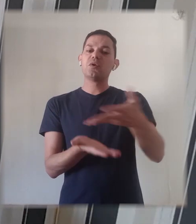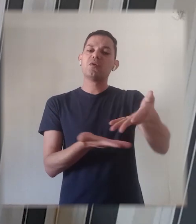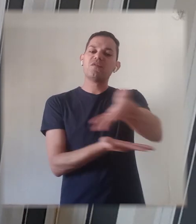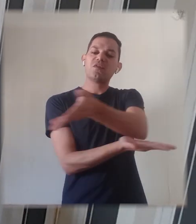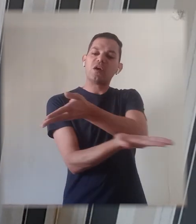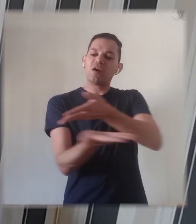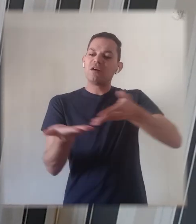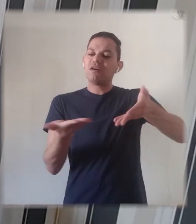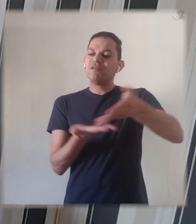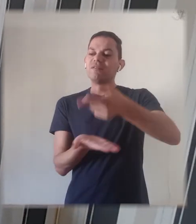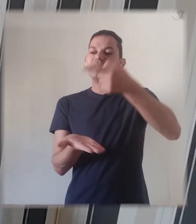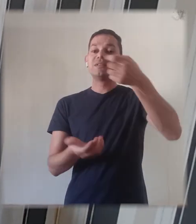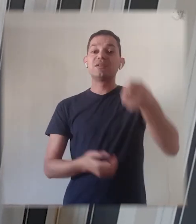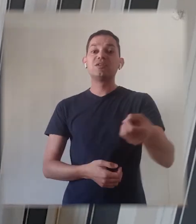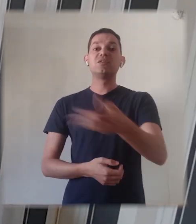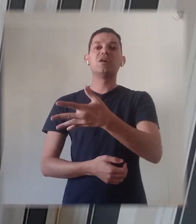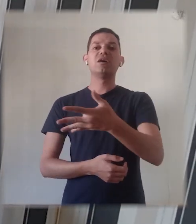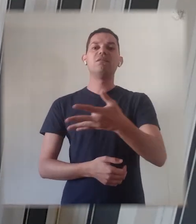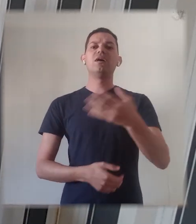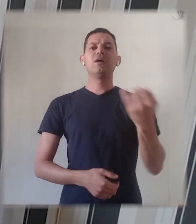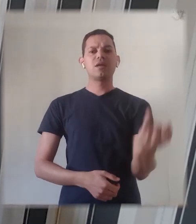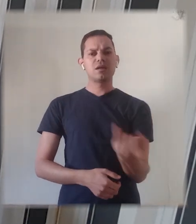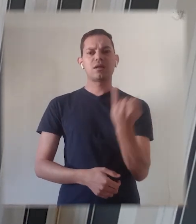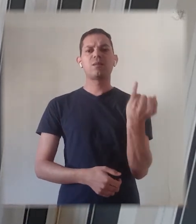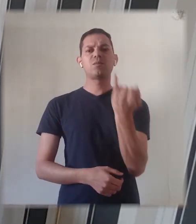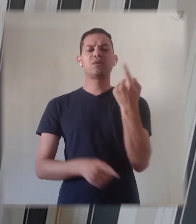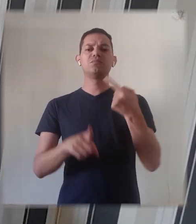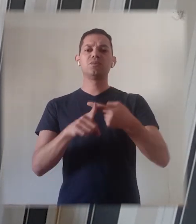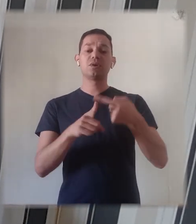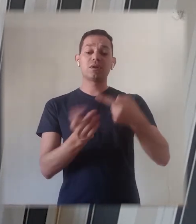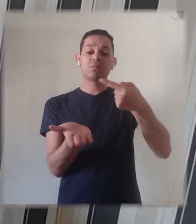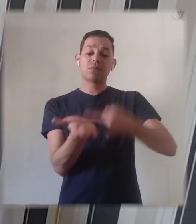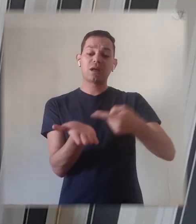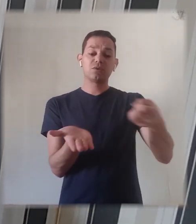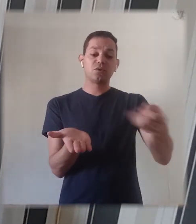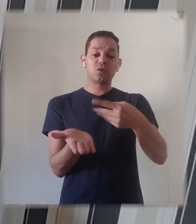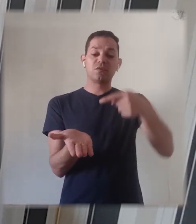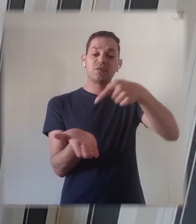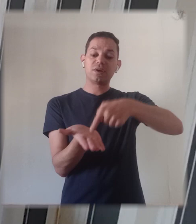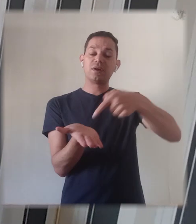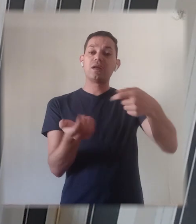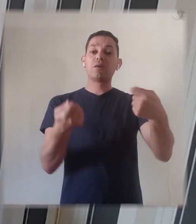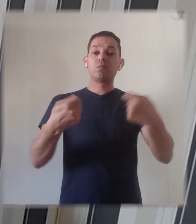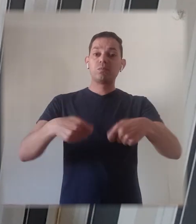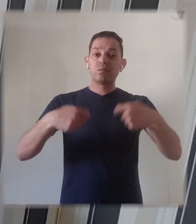de novas formas de convivência. E aí isso é muito importante porque essa nova